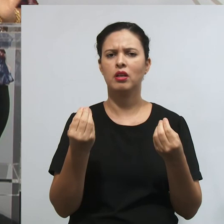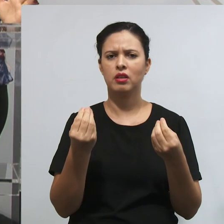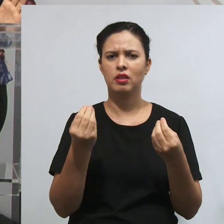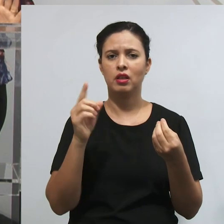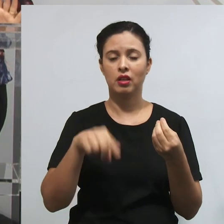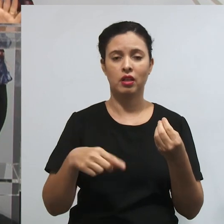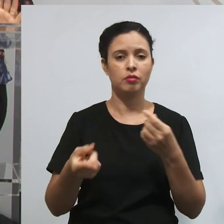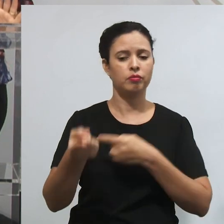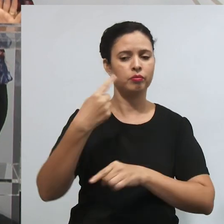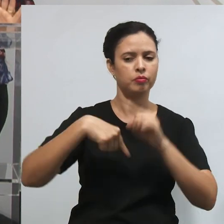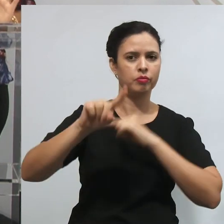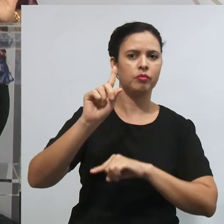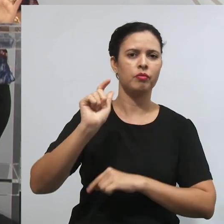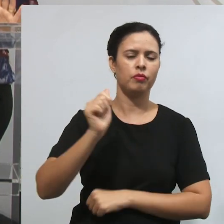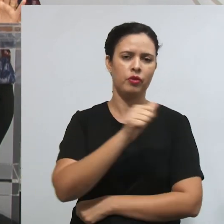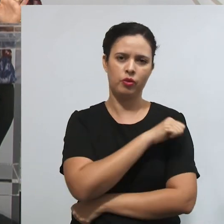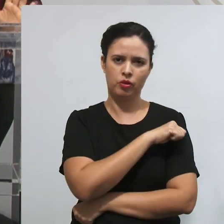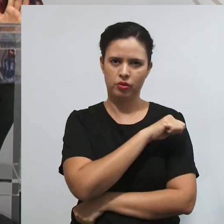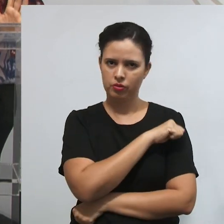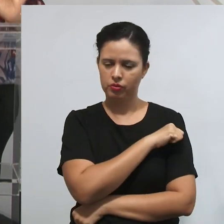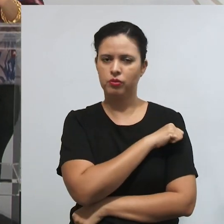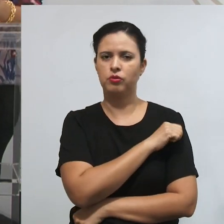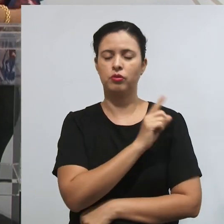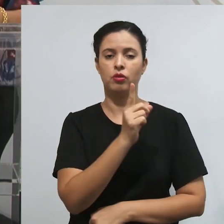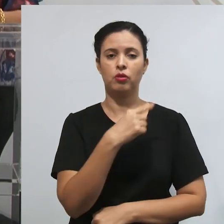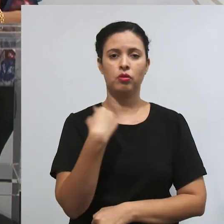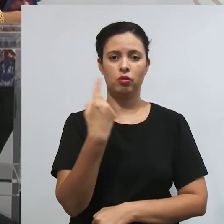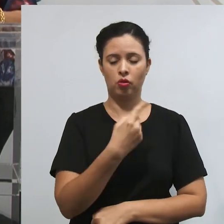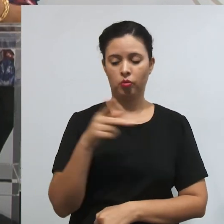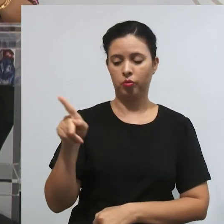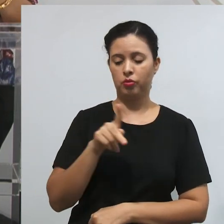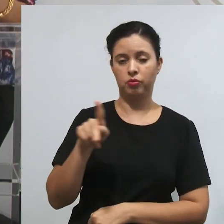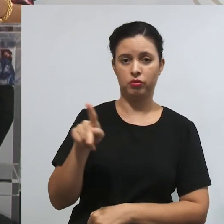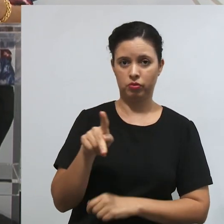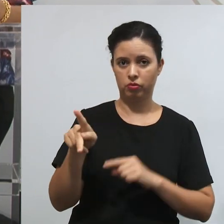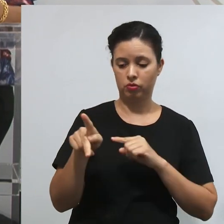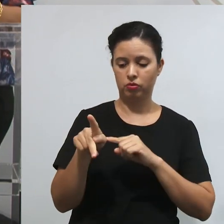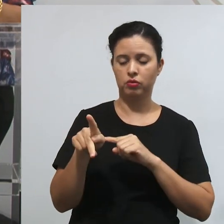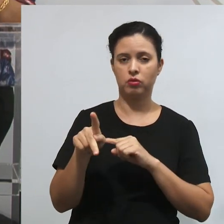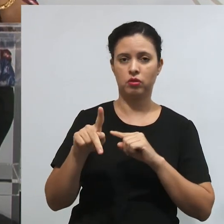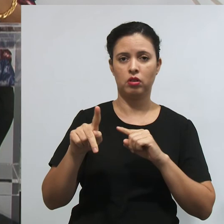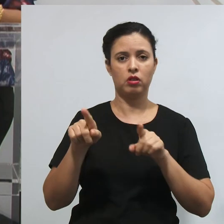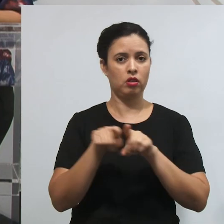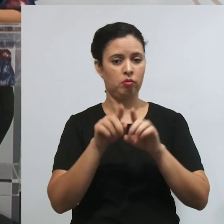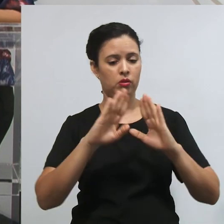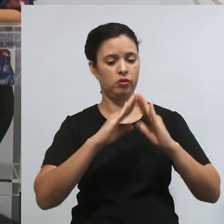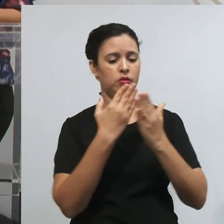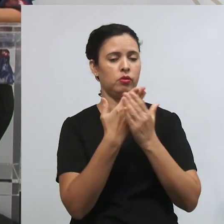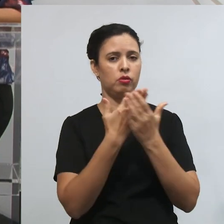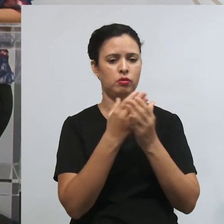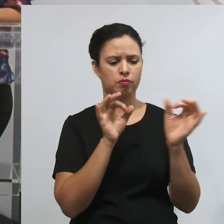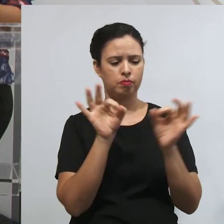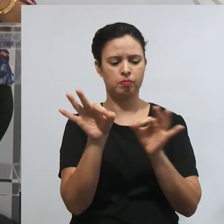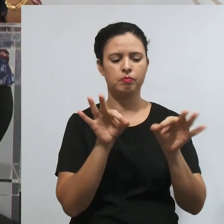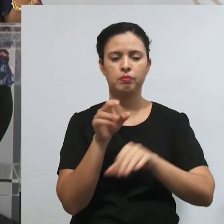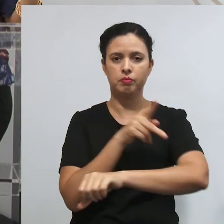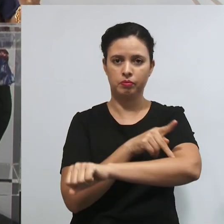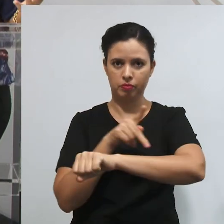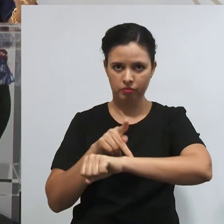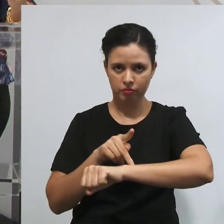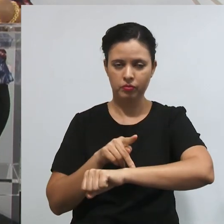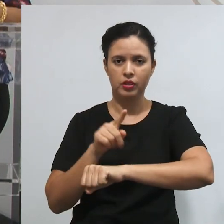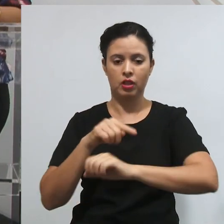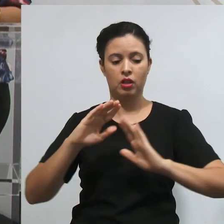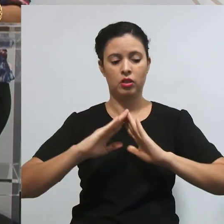pedagógico? O sucesso do aluno. Então, a partir do momento em que o professor, que a escola se organiza pedagogicamente,